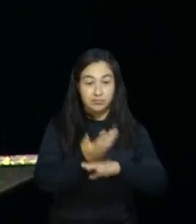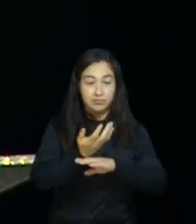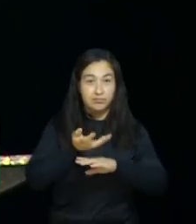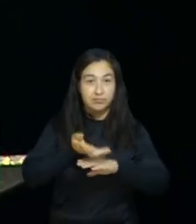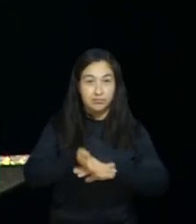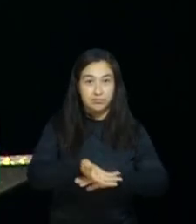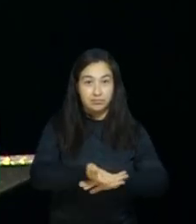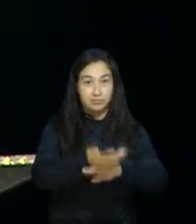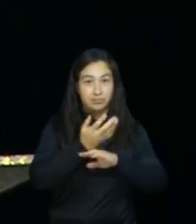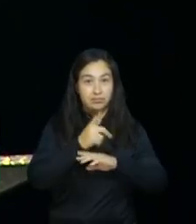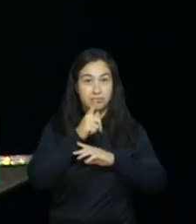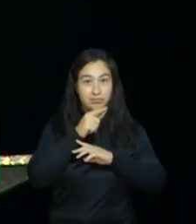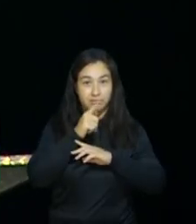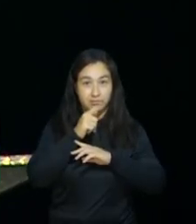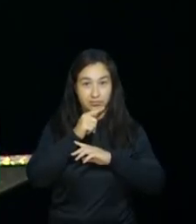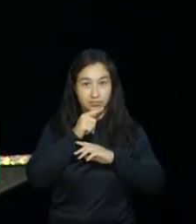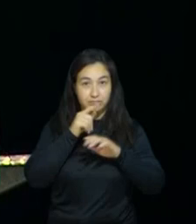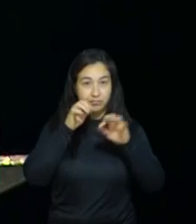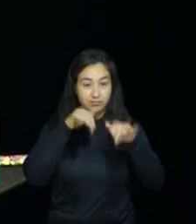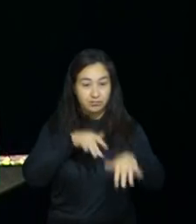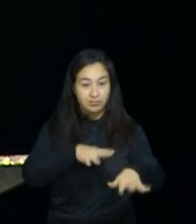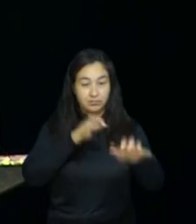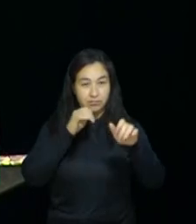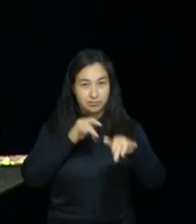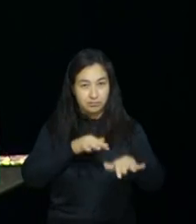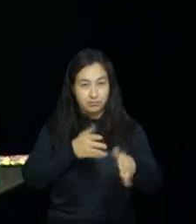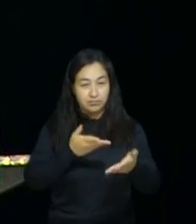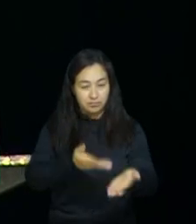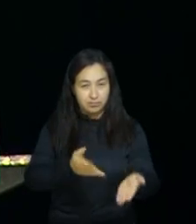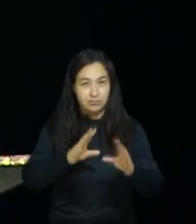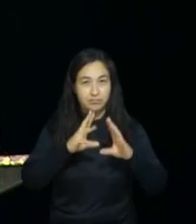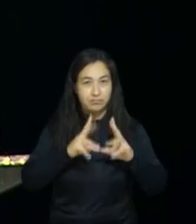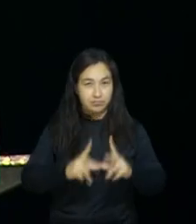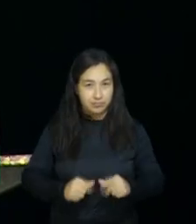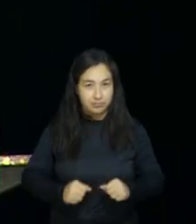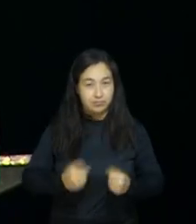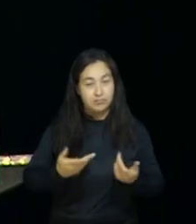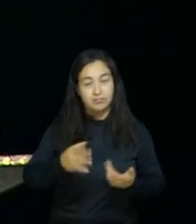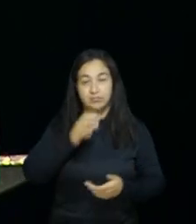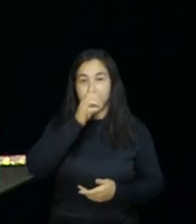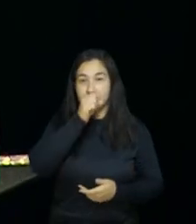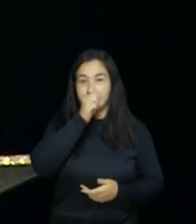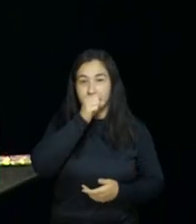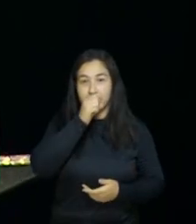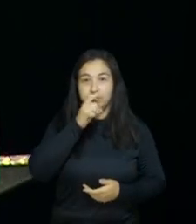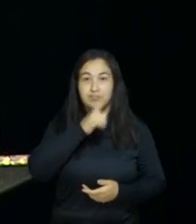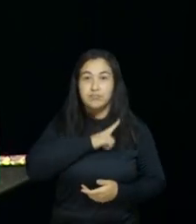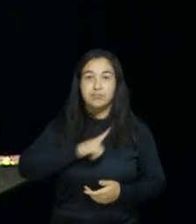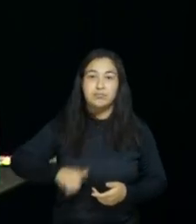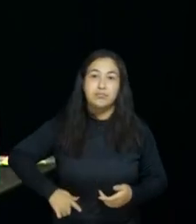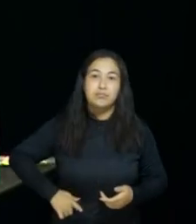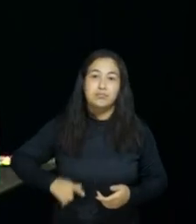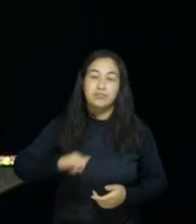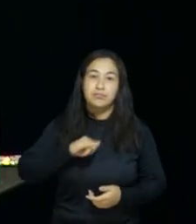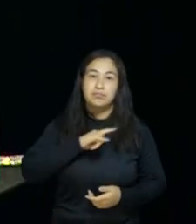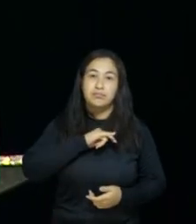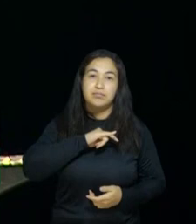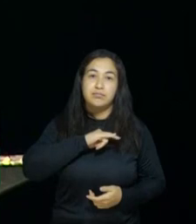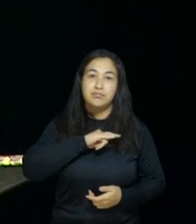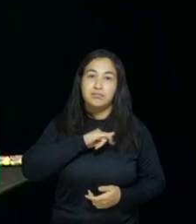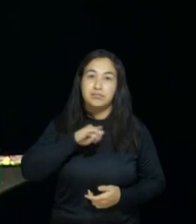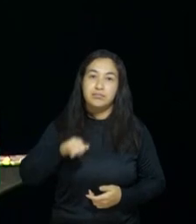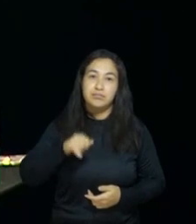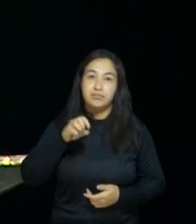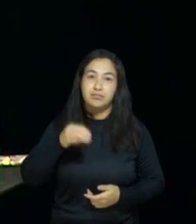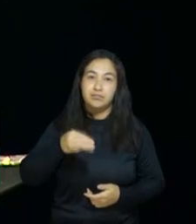Blumenau, Navegantes, toda a região. Então, sábado, o nosso governador Jorginho Melo vai estar em Rio do Sul para dar ordem de